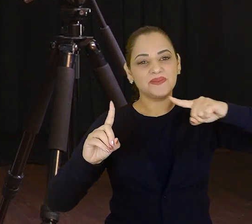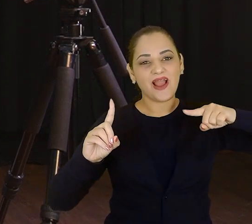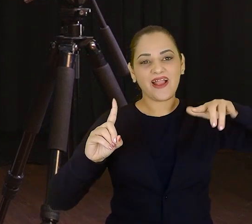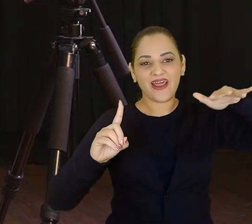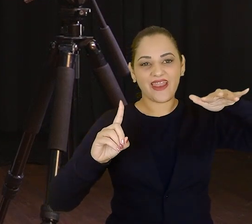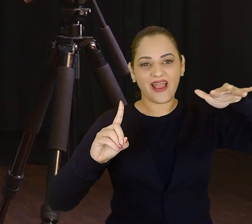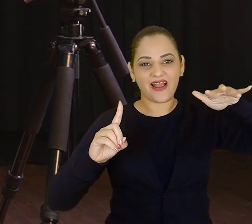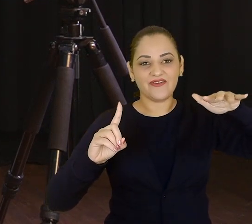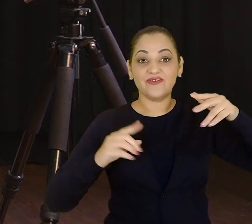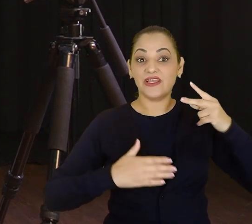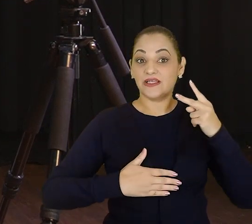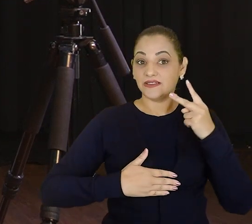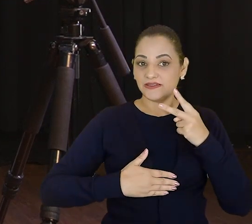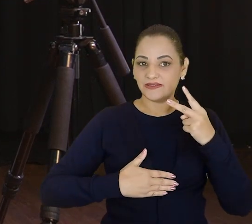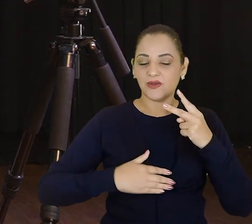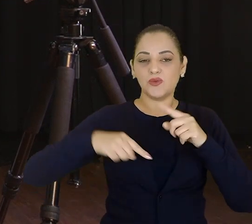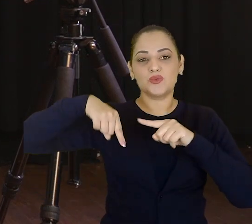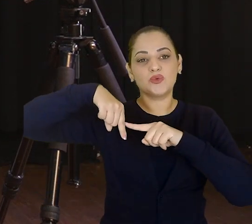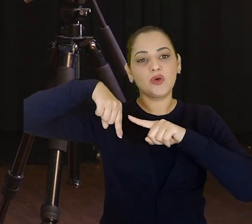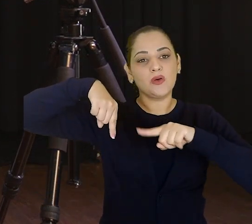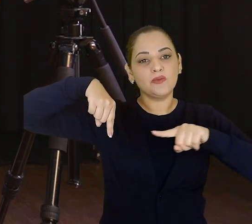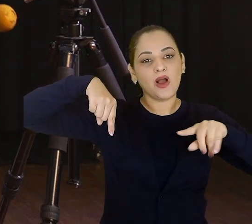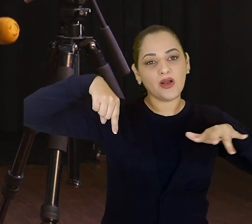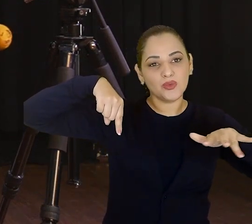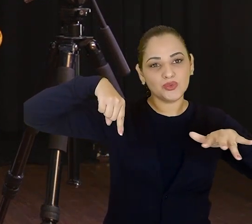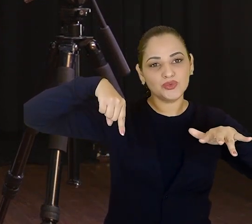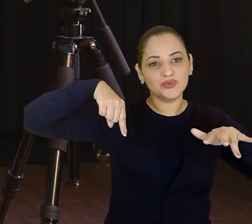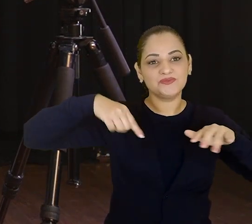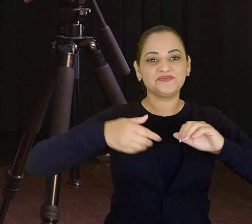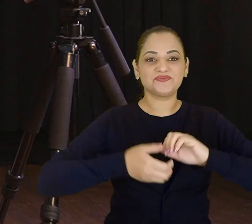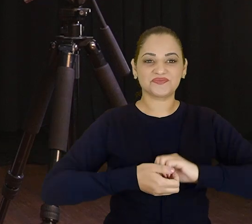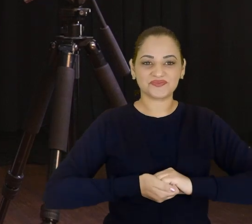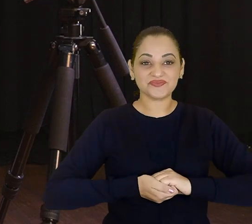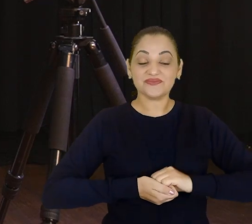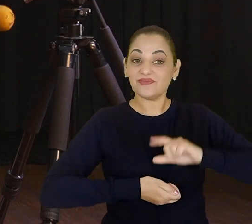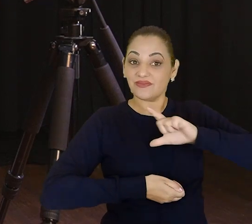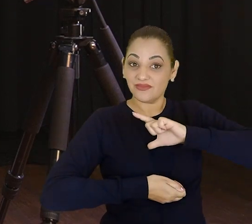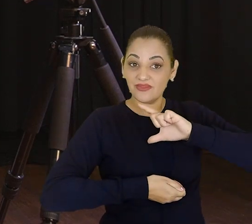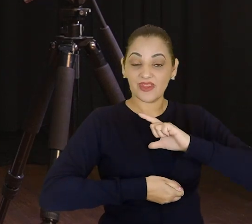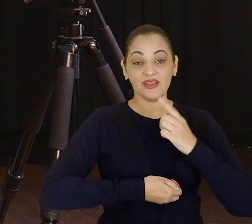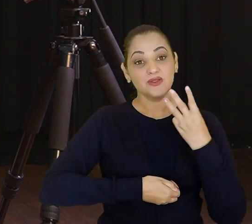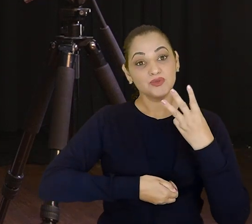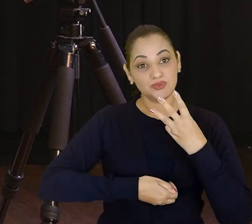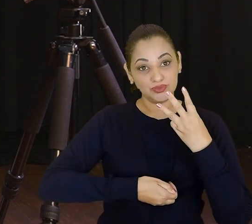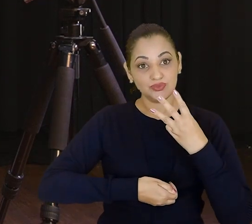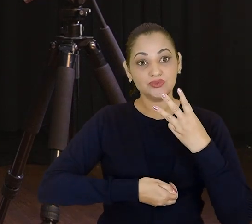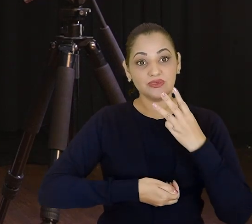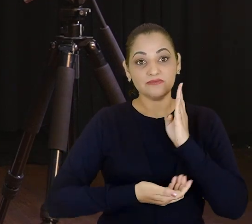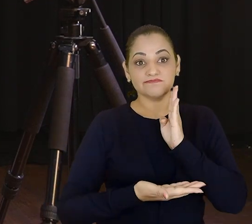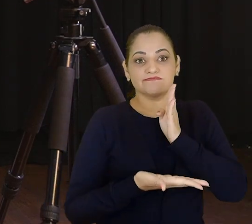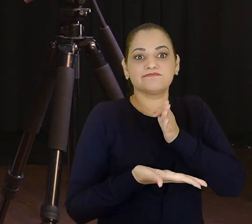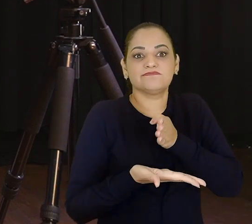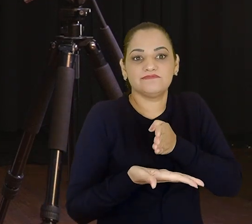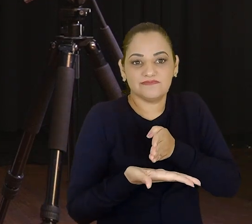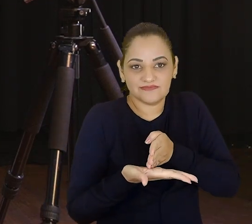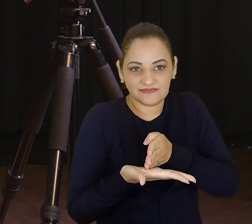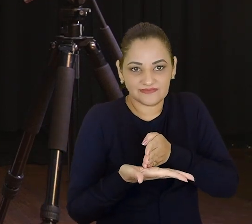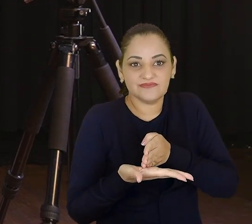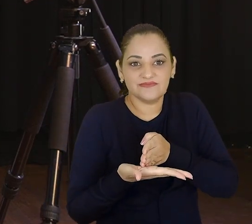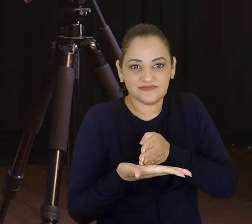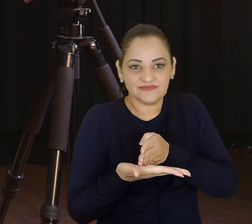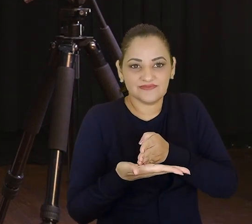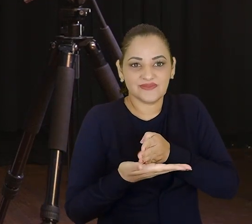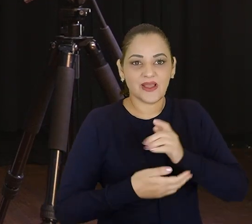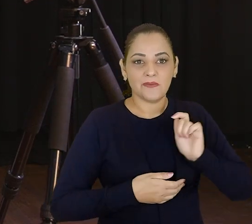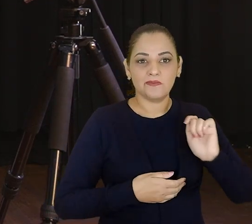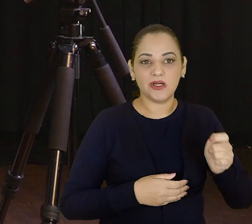agora eu vou fazer também um pouco, eu não tô com, e tem o surdo de terceira, que é o que faz o miolo, vamos dizer assim,